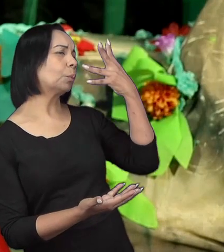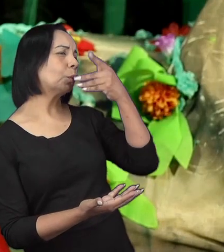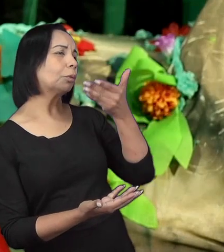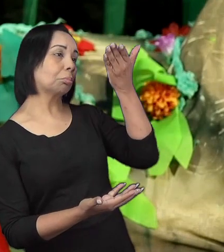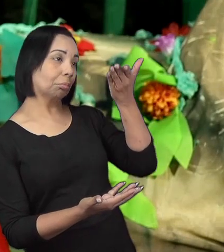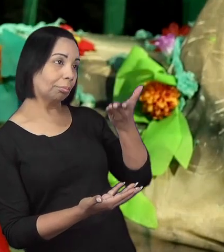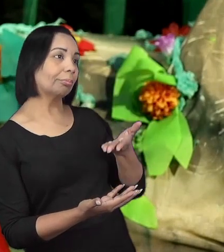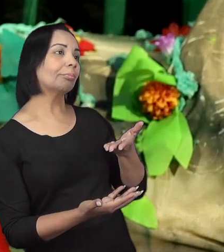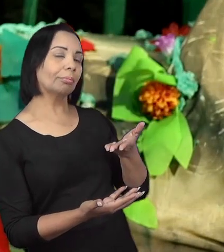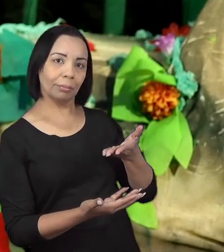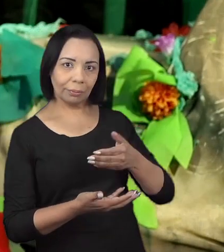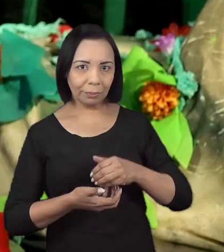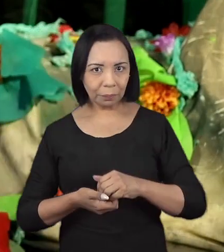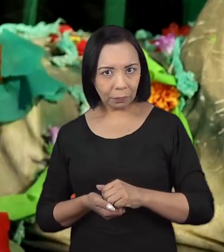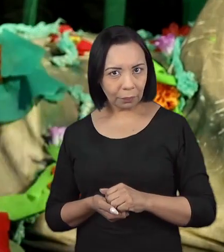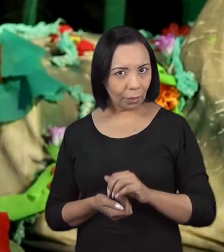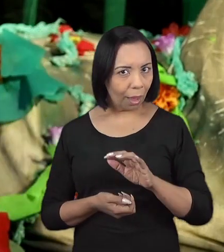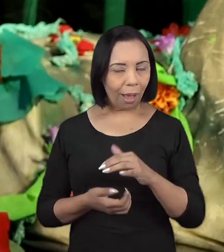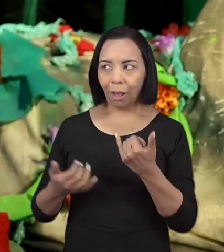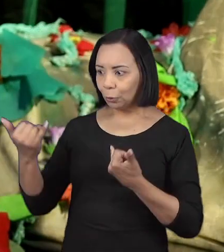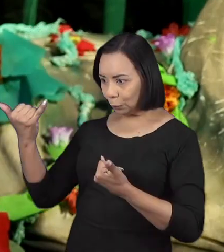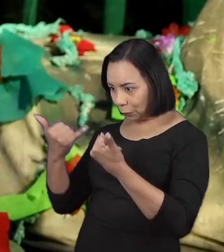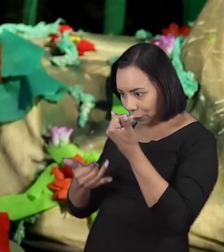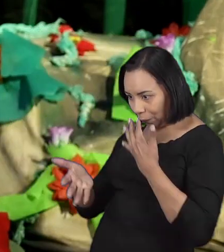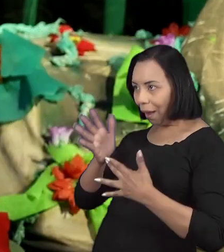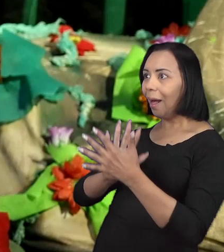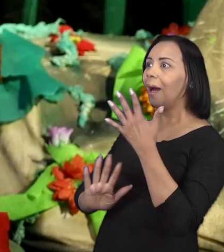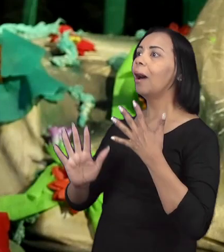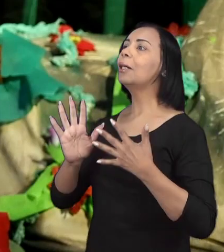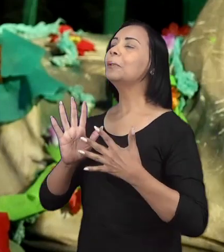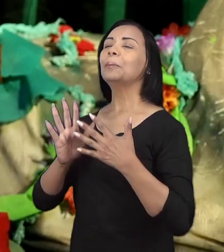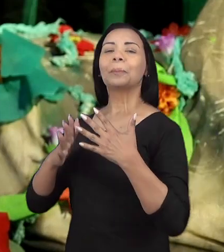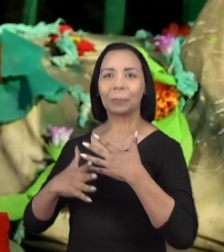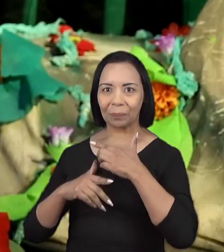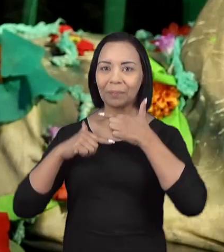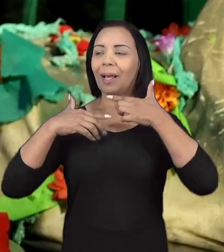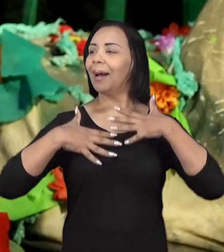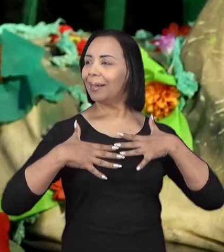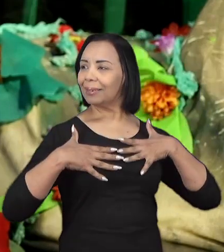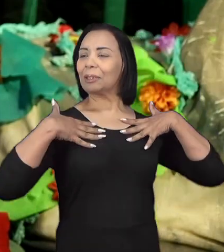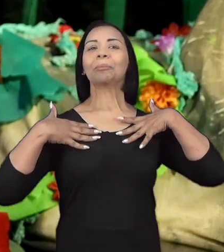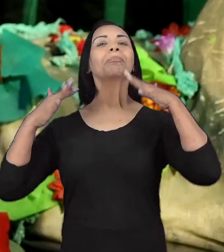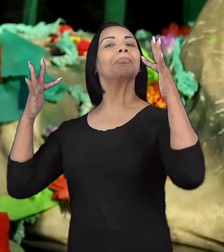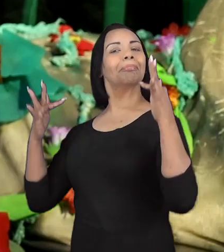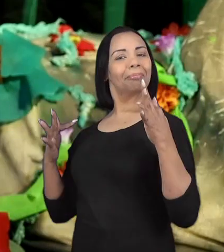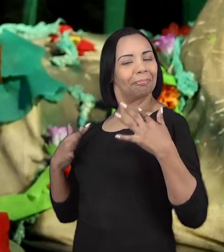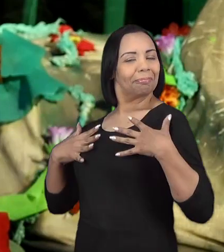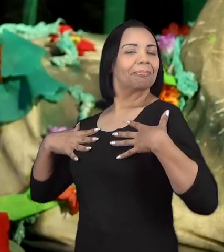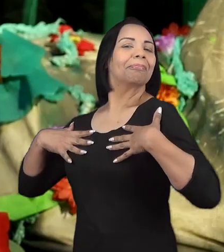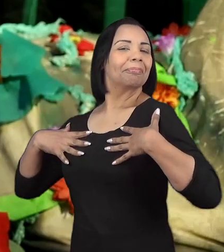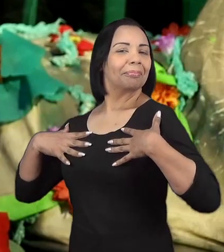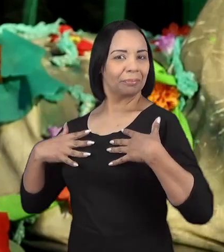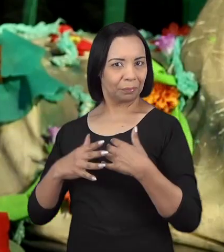beleza do que a sua." Ao ouvir isso, a rainha sorria, feliz e